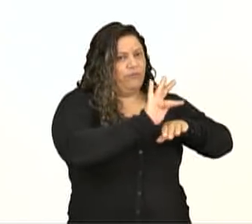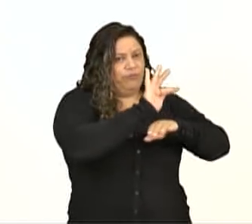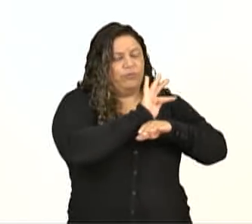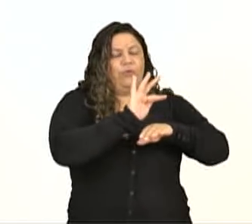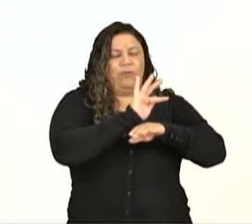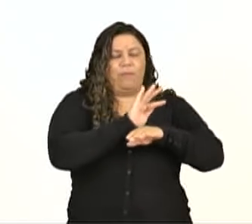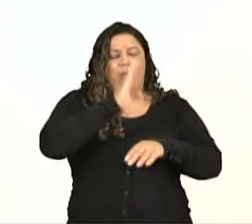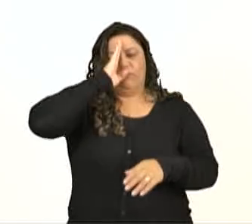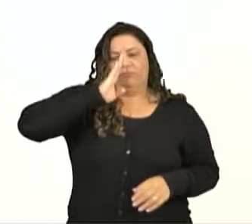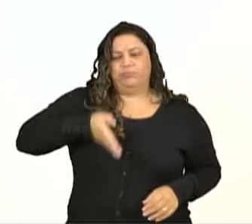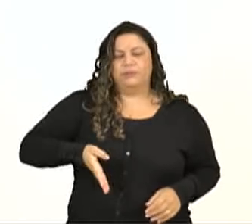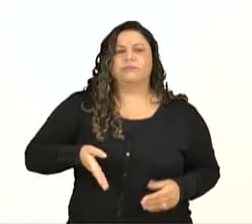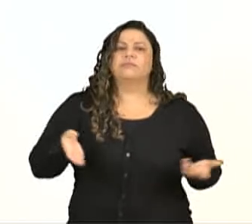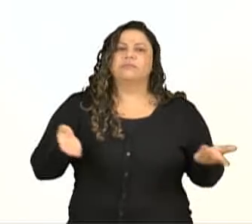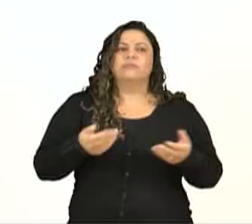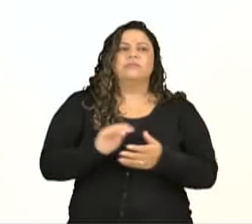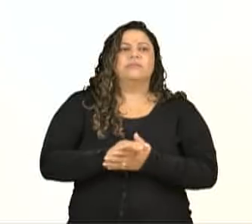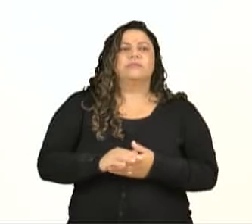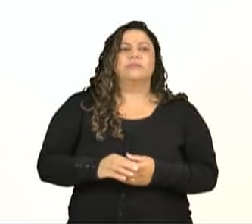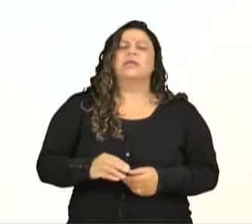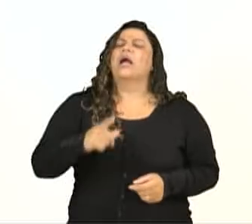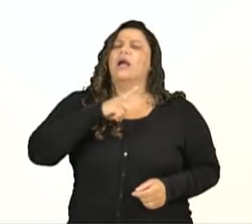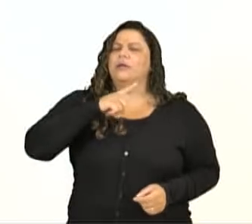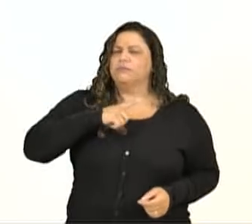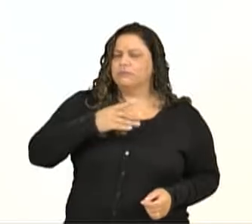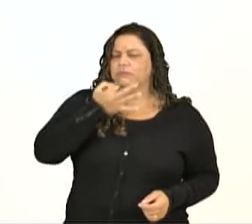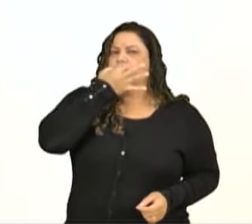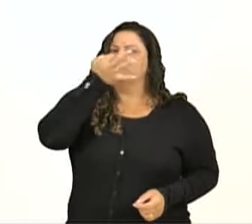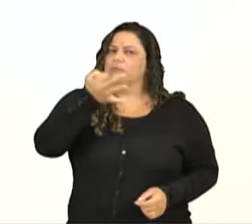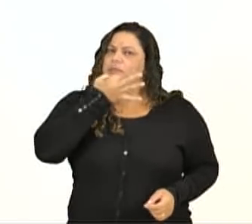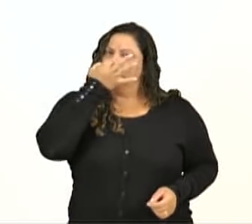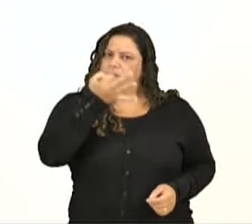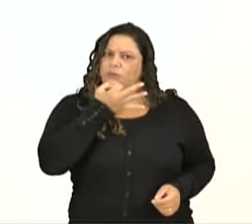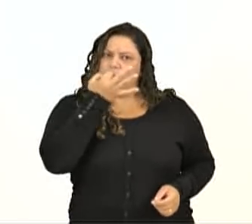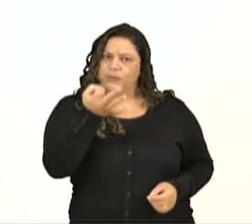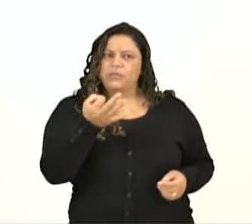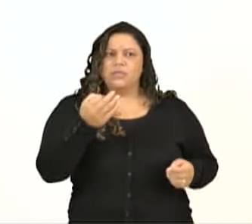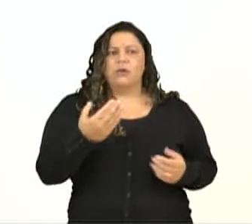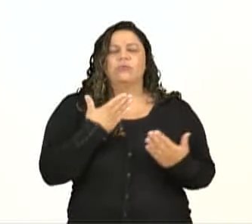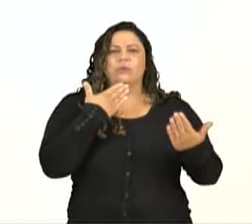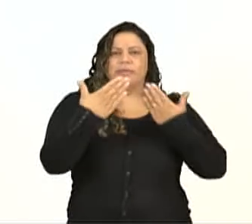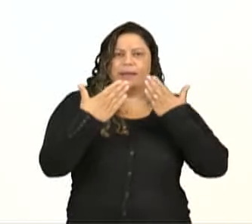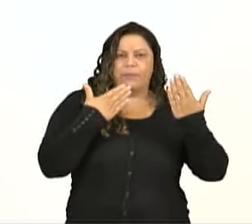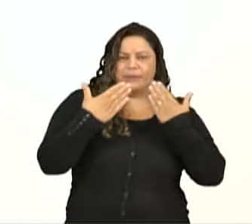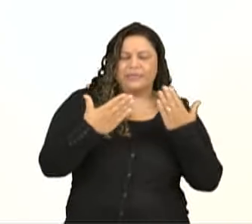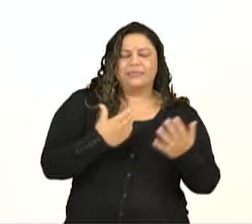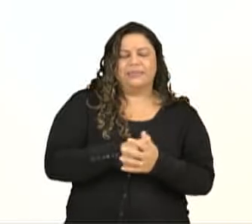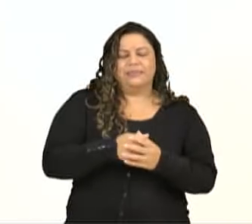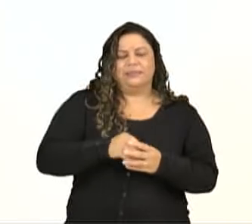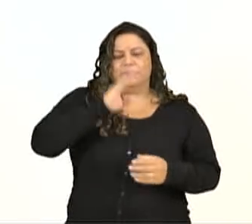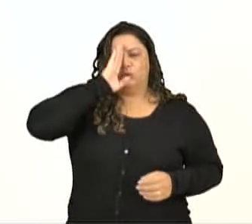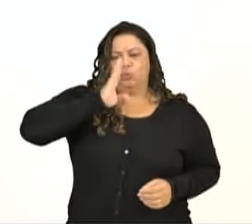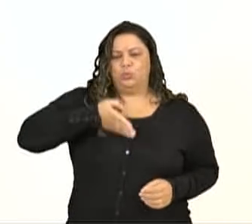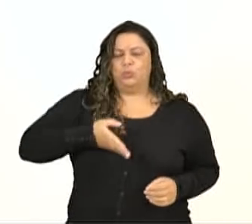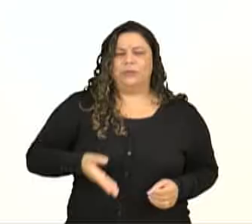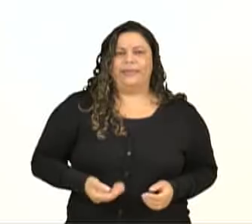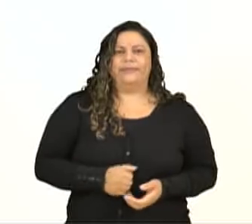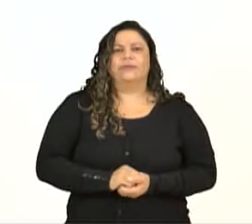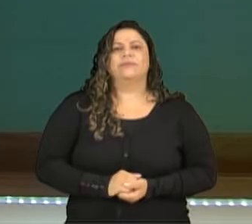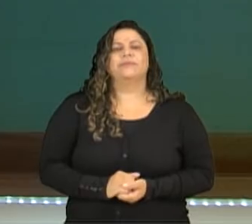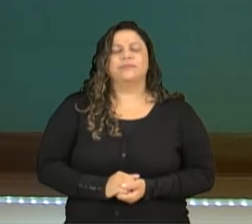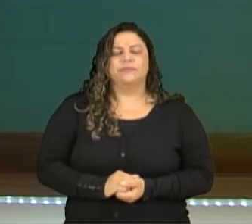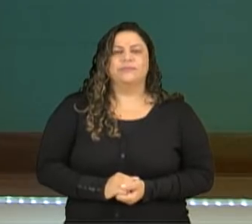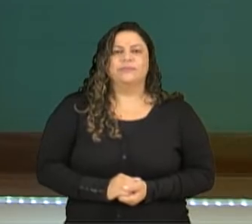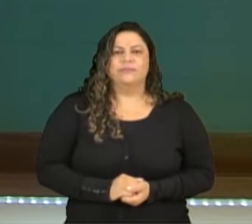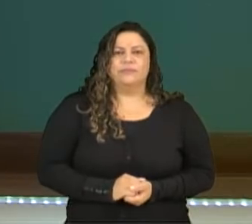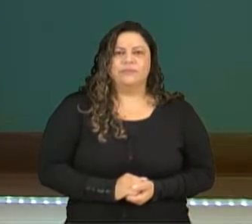e objetiva. A presença de opinião, nela aparece o discurso indireto e direto. Então,